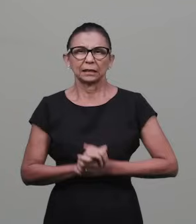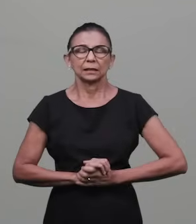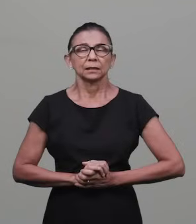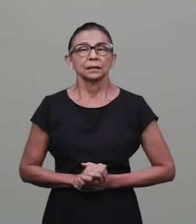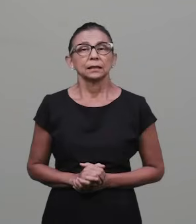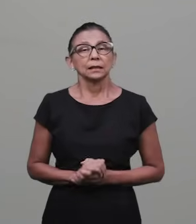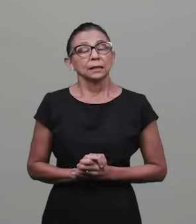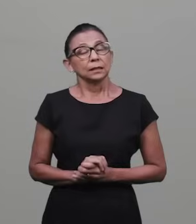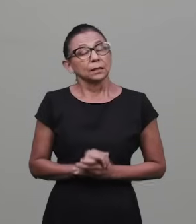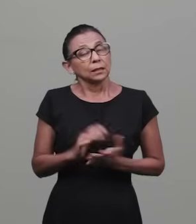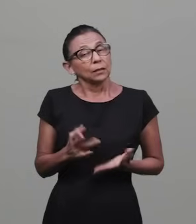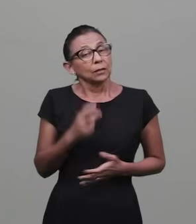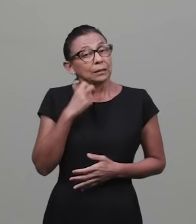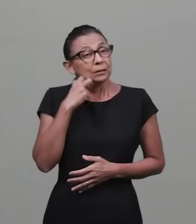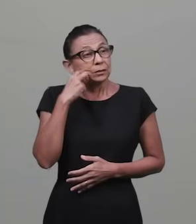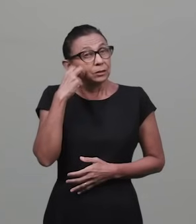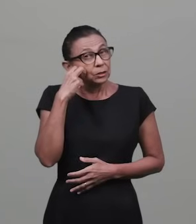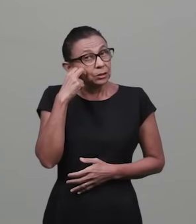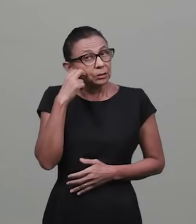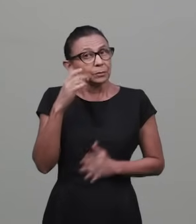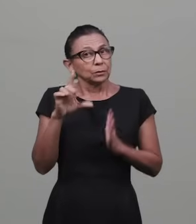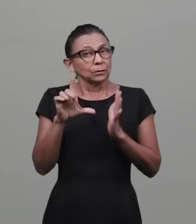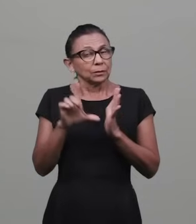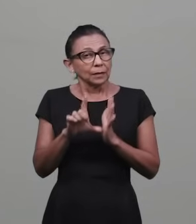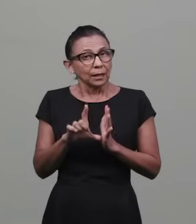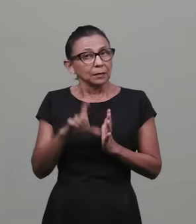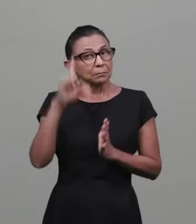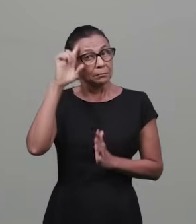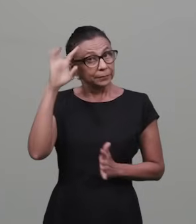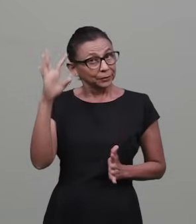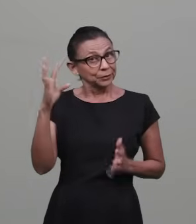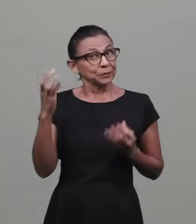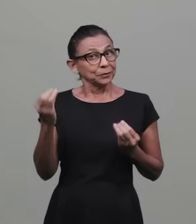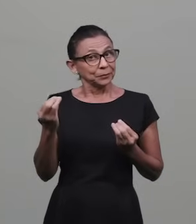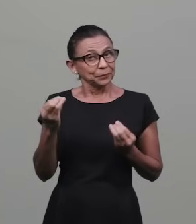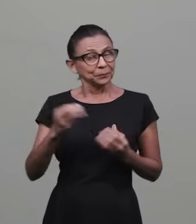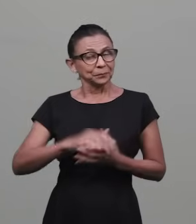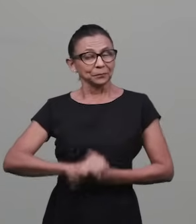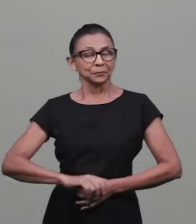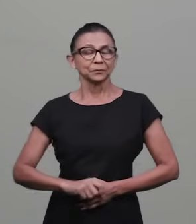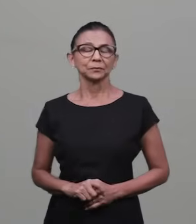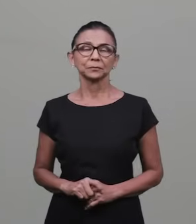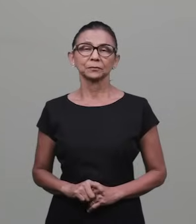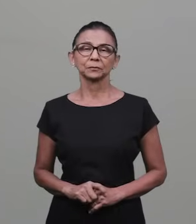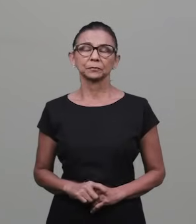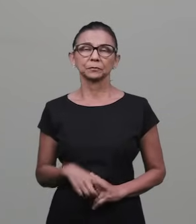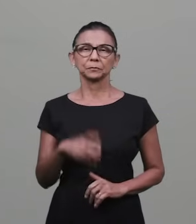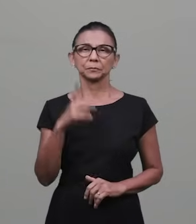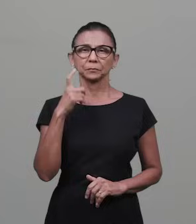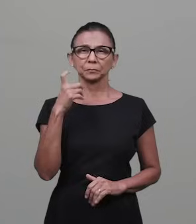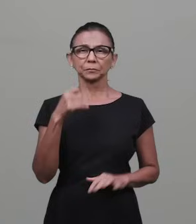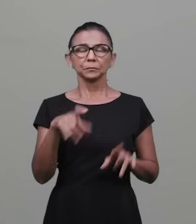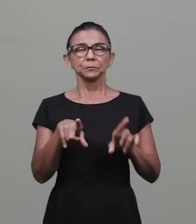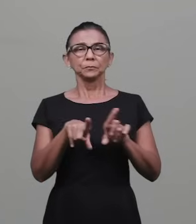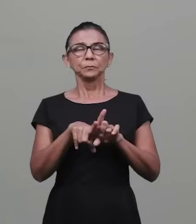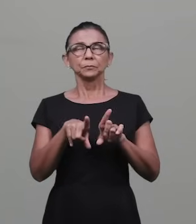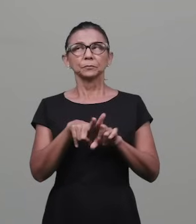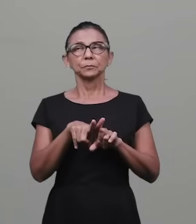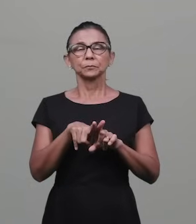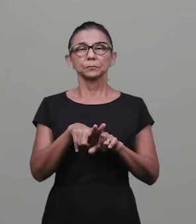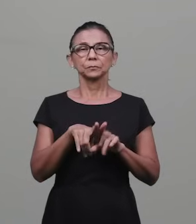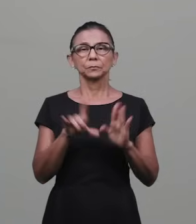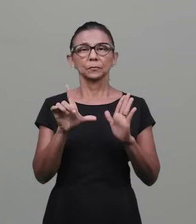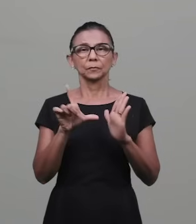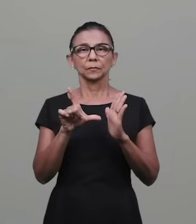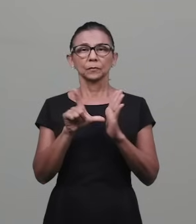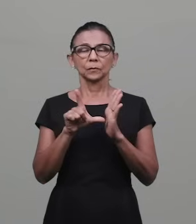grande reformador, com a timidez, fez tudo isso, né? E é interessante lembrar que Lutero, ele,